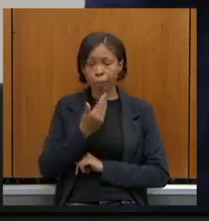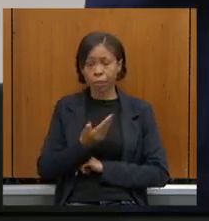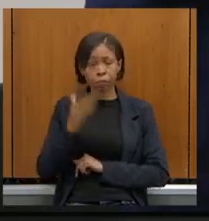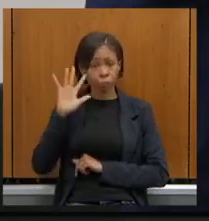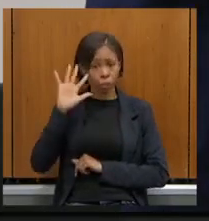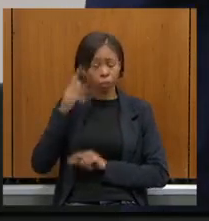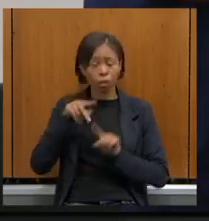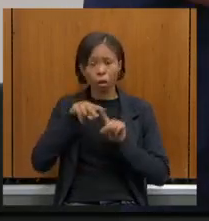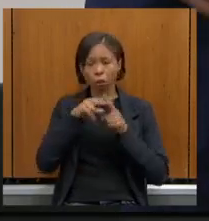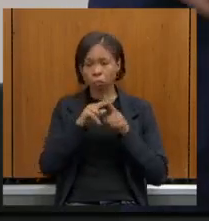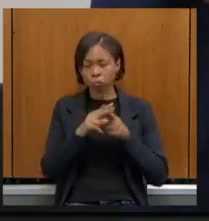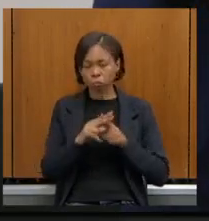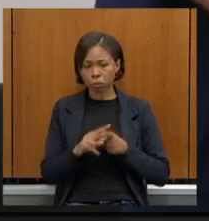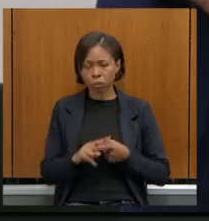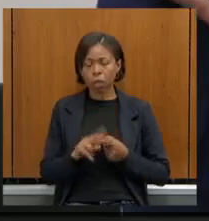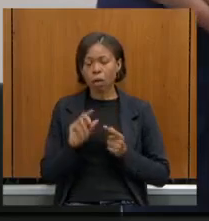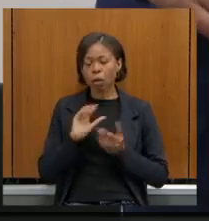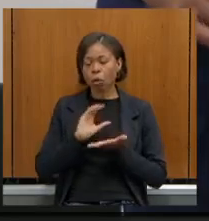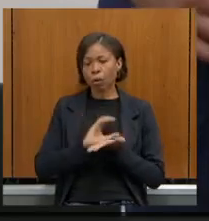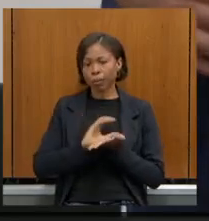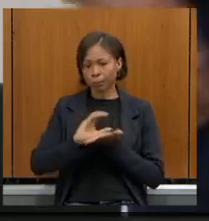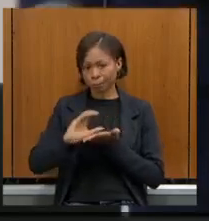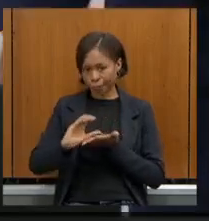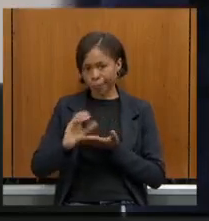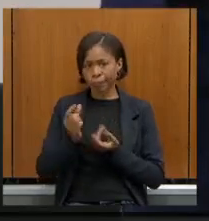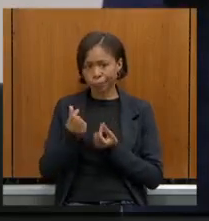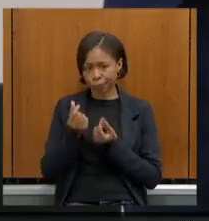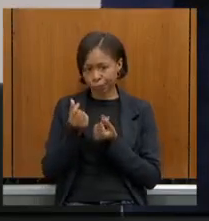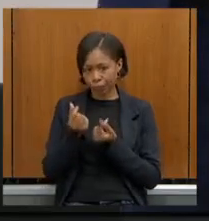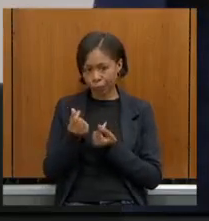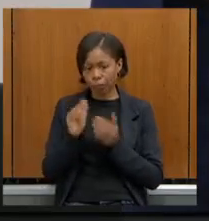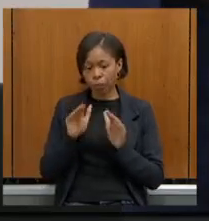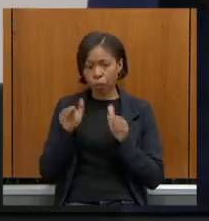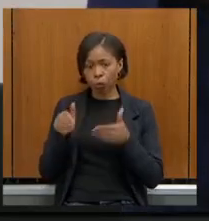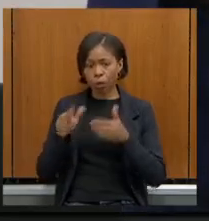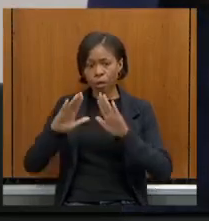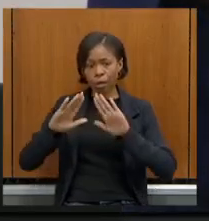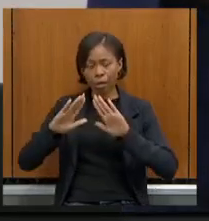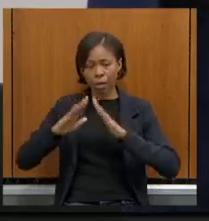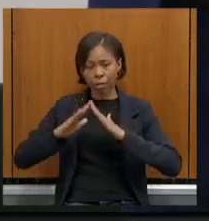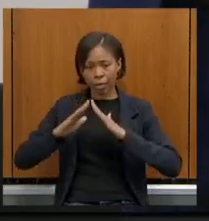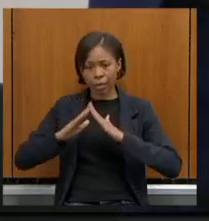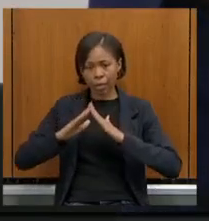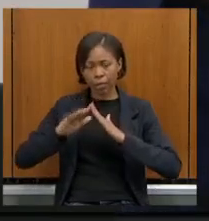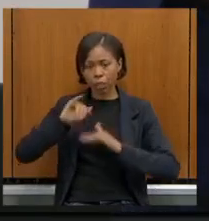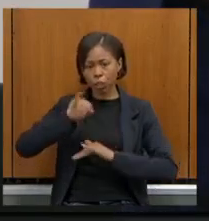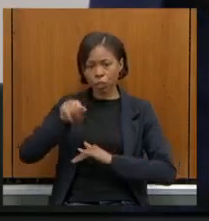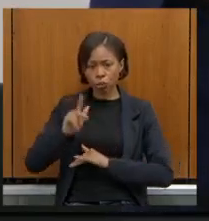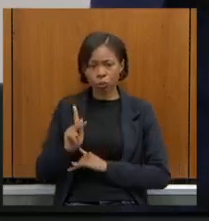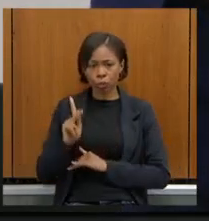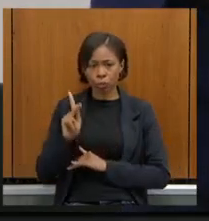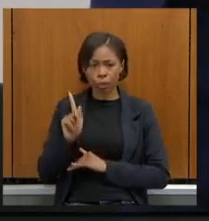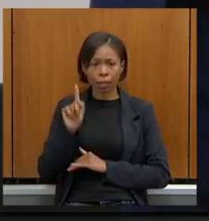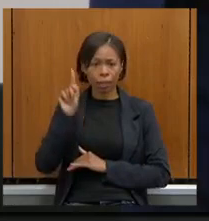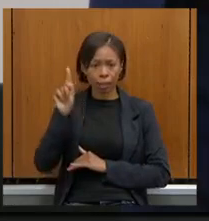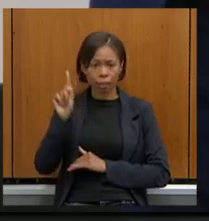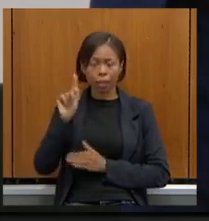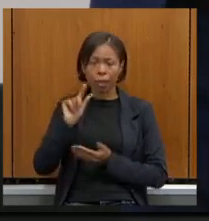regularização dos repassos financeiros para a Casa Juscelino Kubitschek em Diamantina